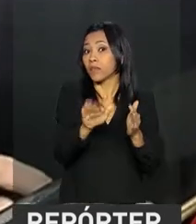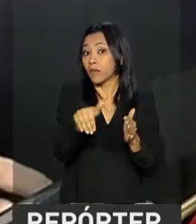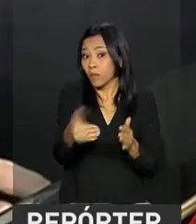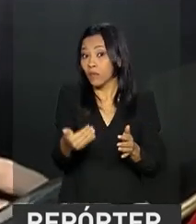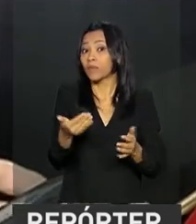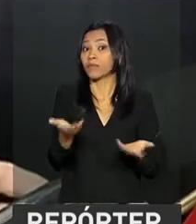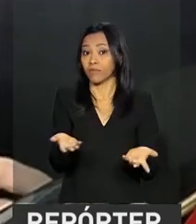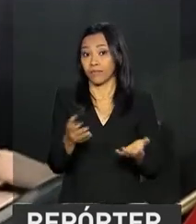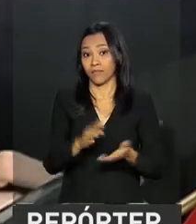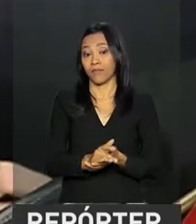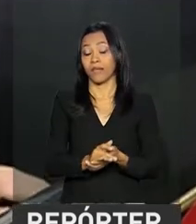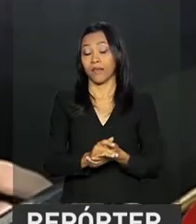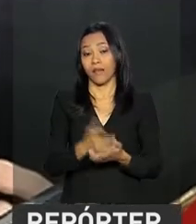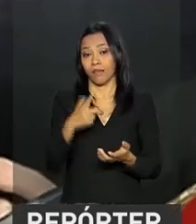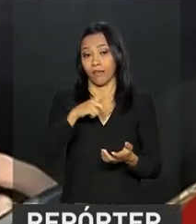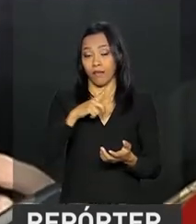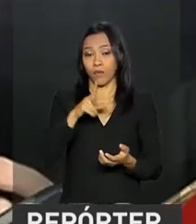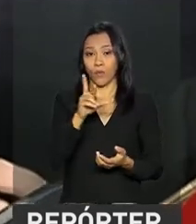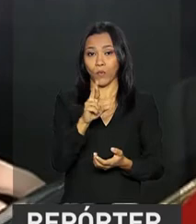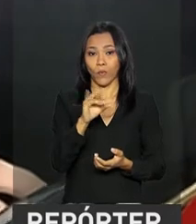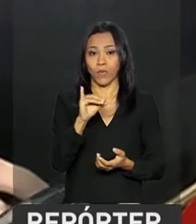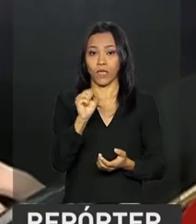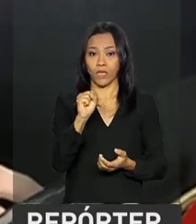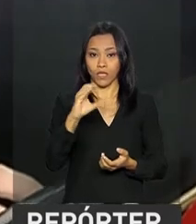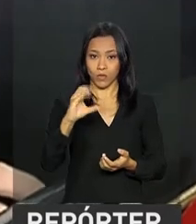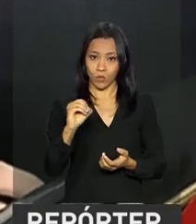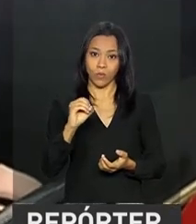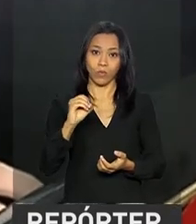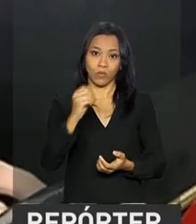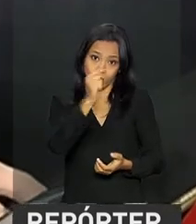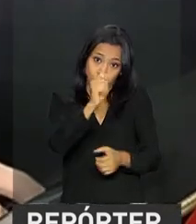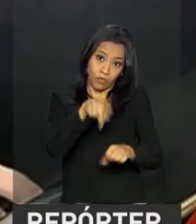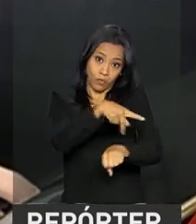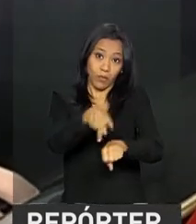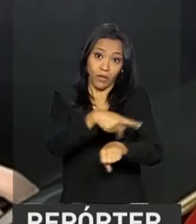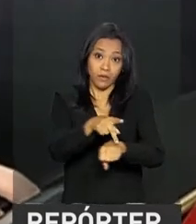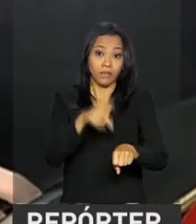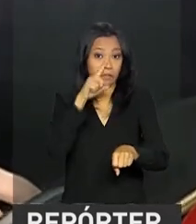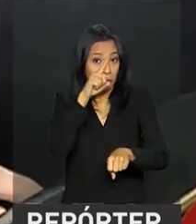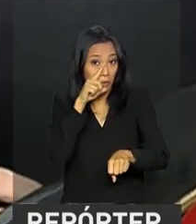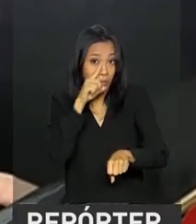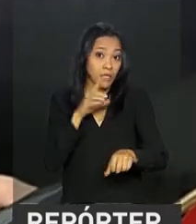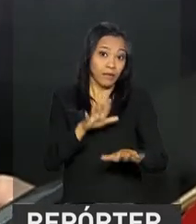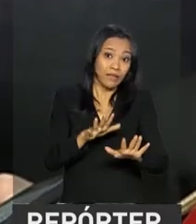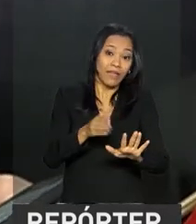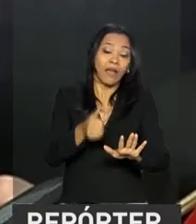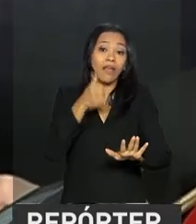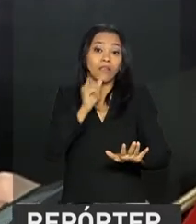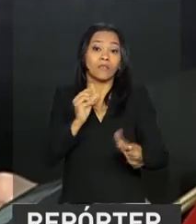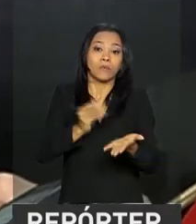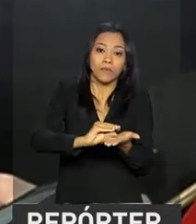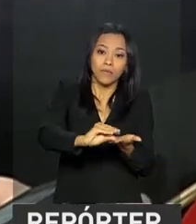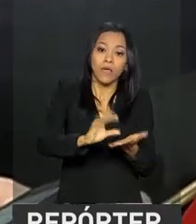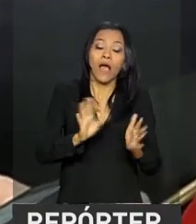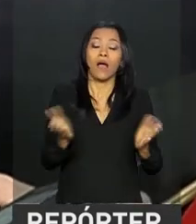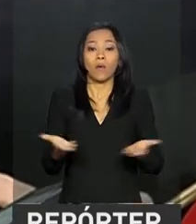do país. Esperamos que isso não aconteça. Se não houver uma votação agora, haver